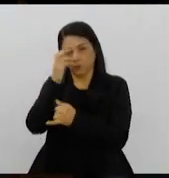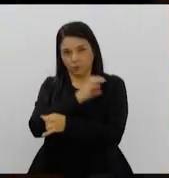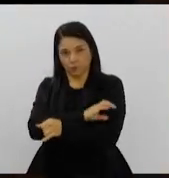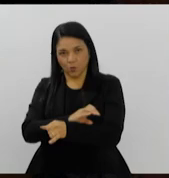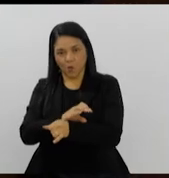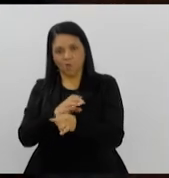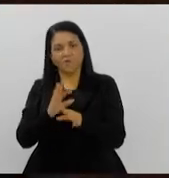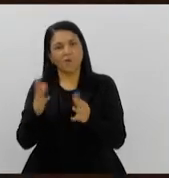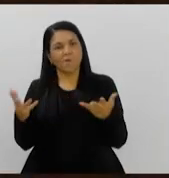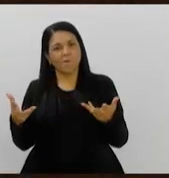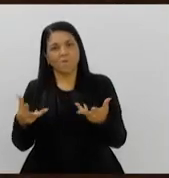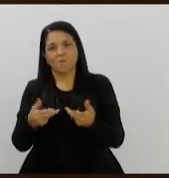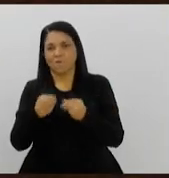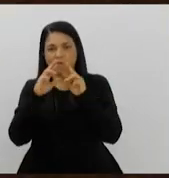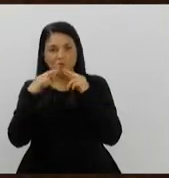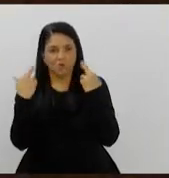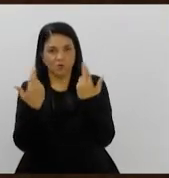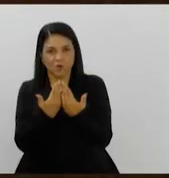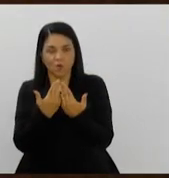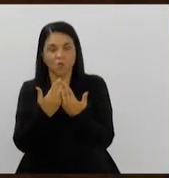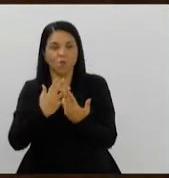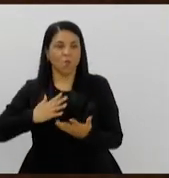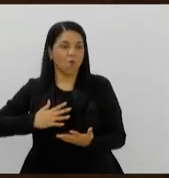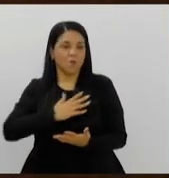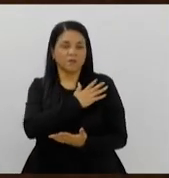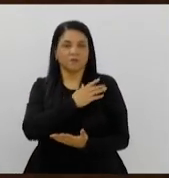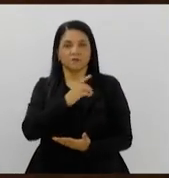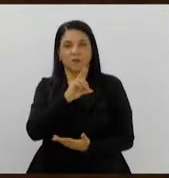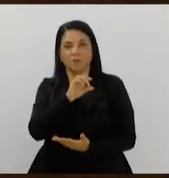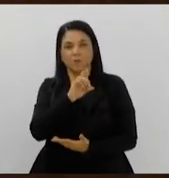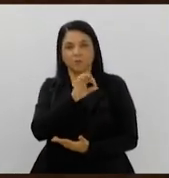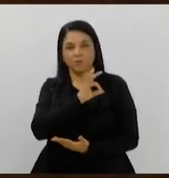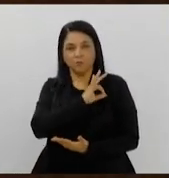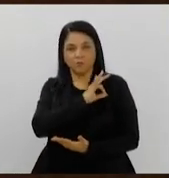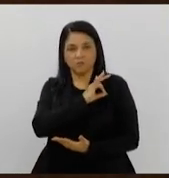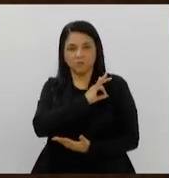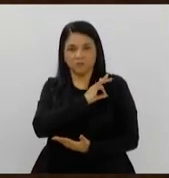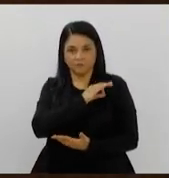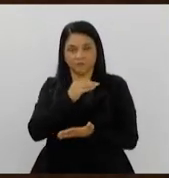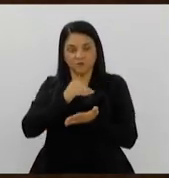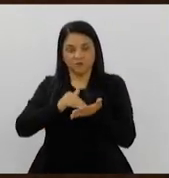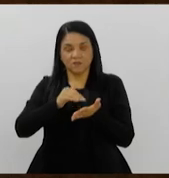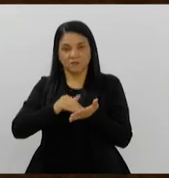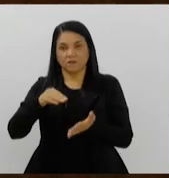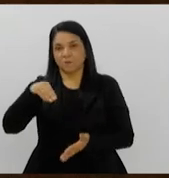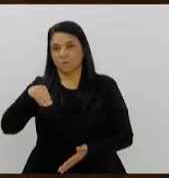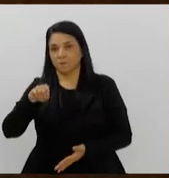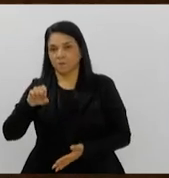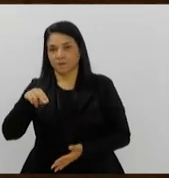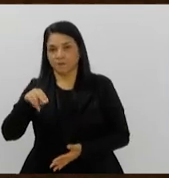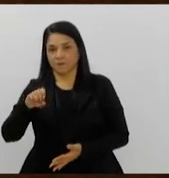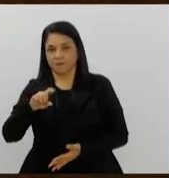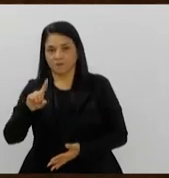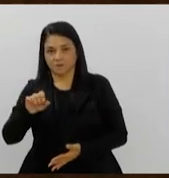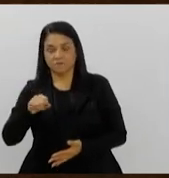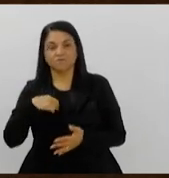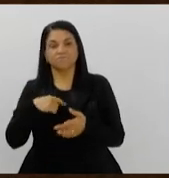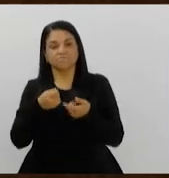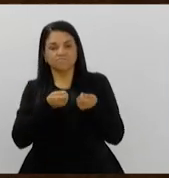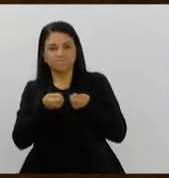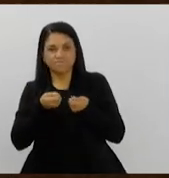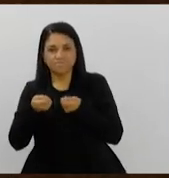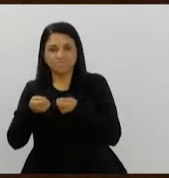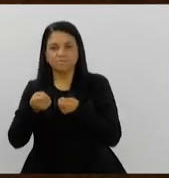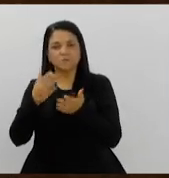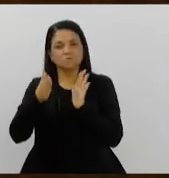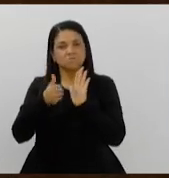belíssima reunião com o comandante da Polícia Militar, com o secretário Menezes, em que nós ajustamos ali todas